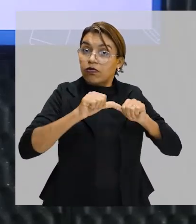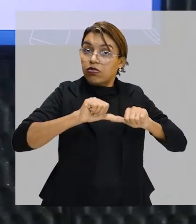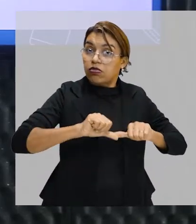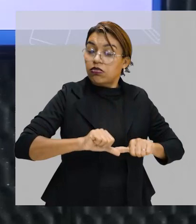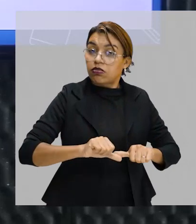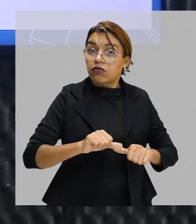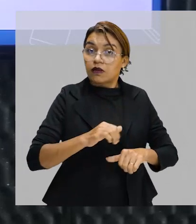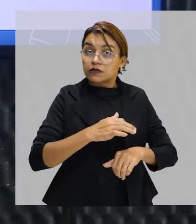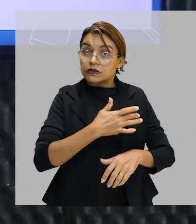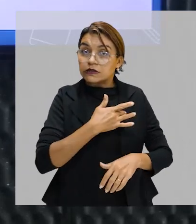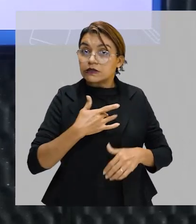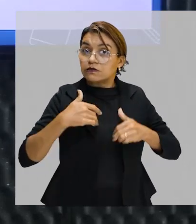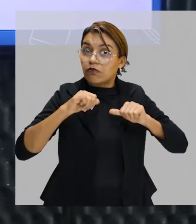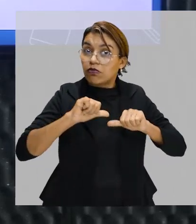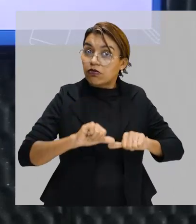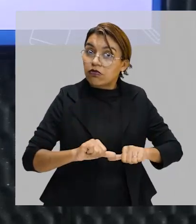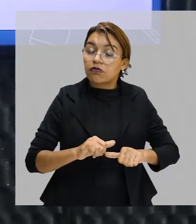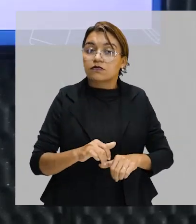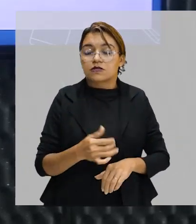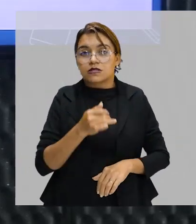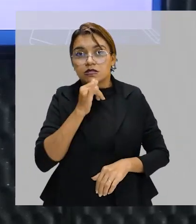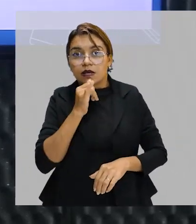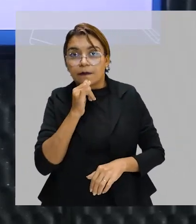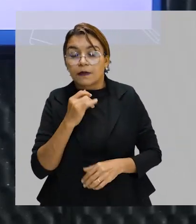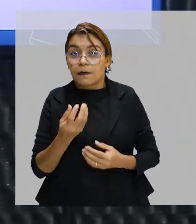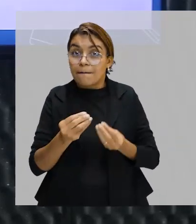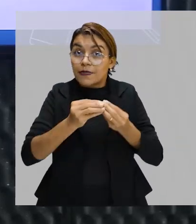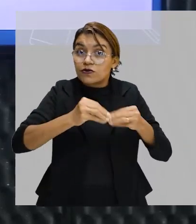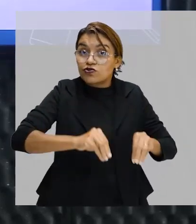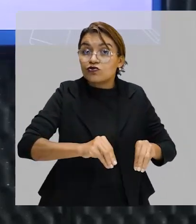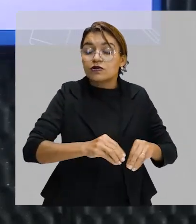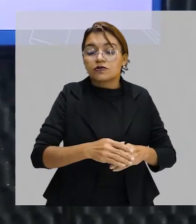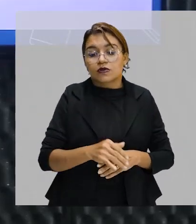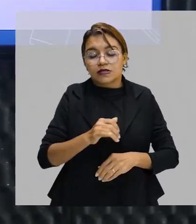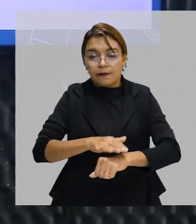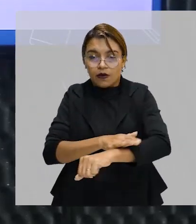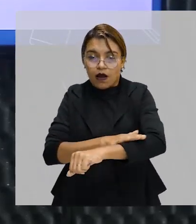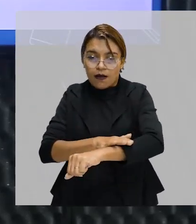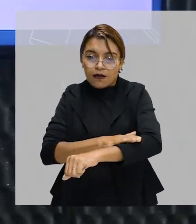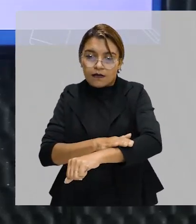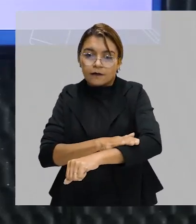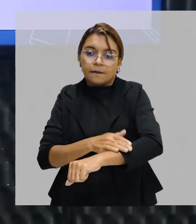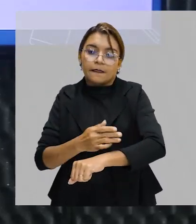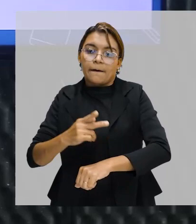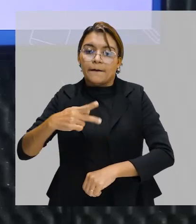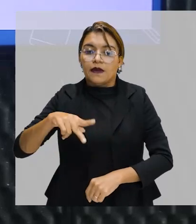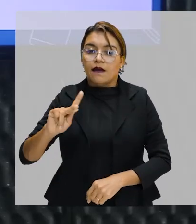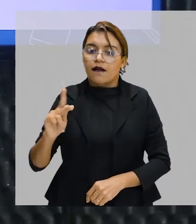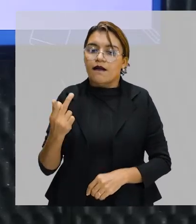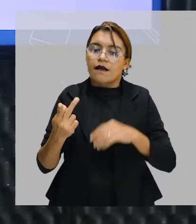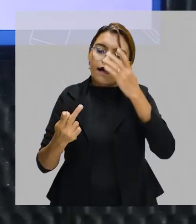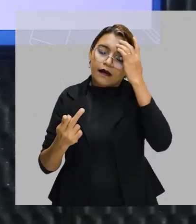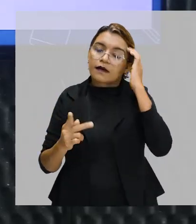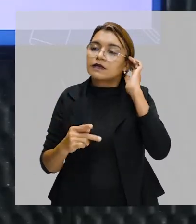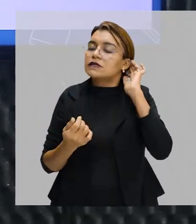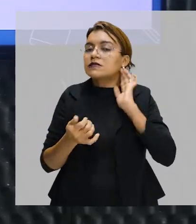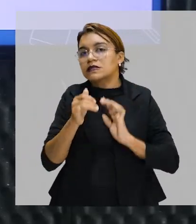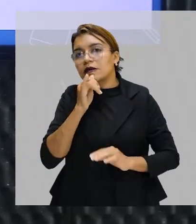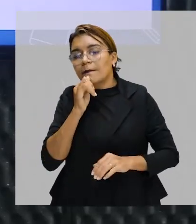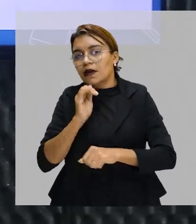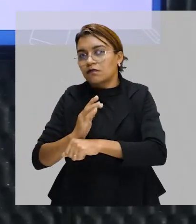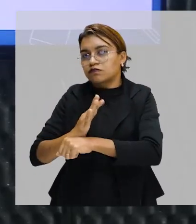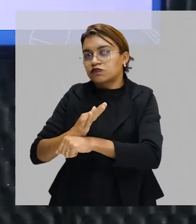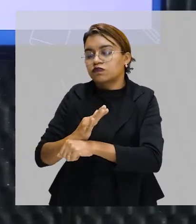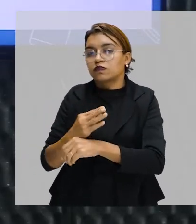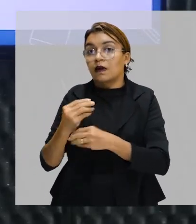certo? E dentre a composição da pele, a ideia de pH, né, a acidez,